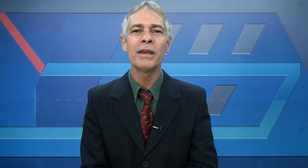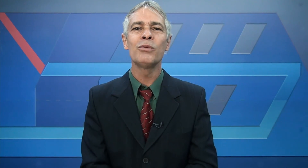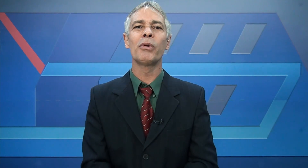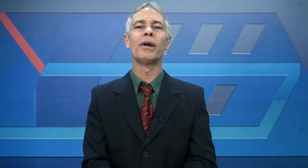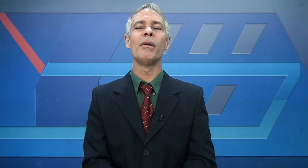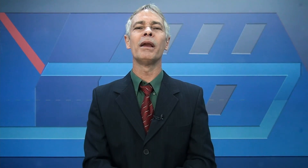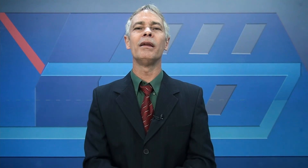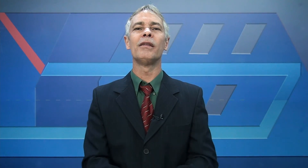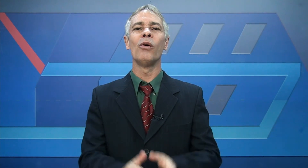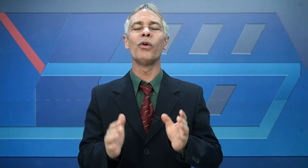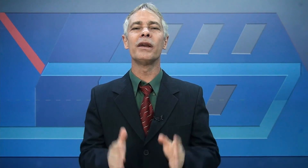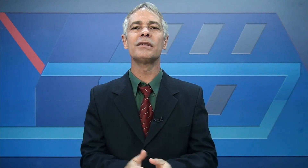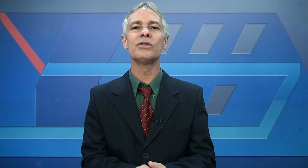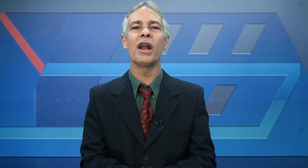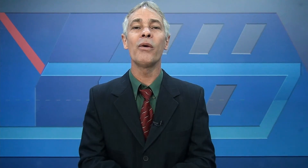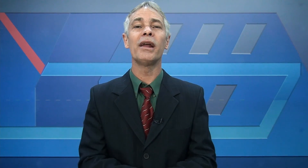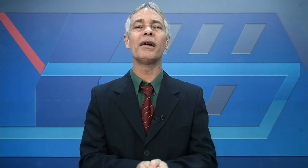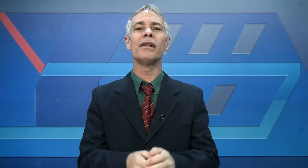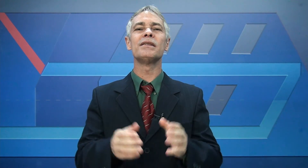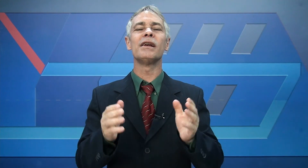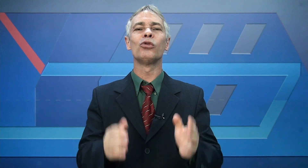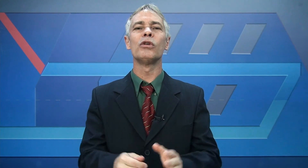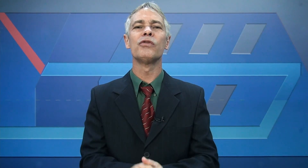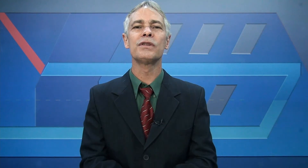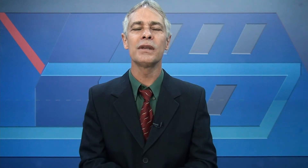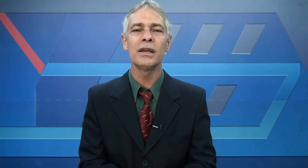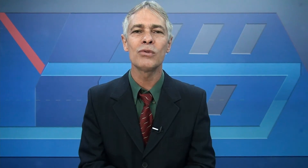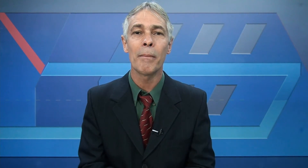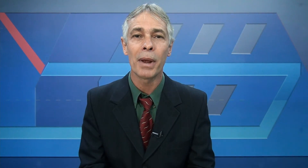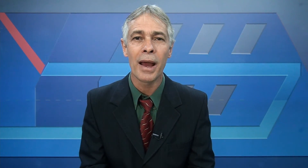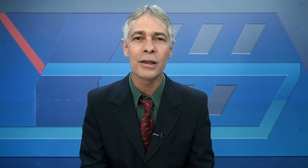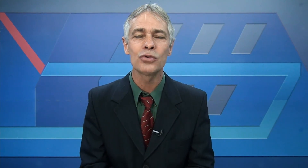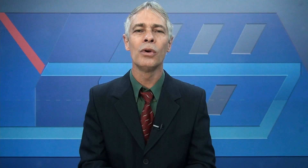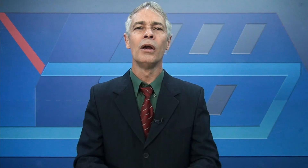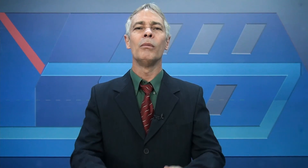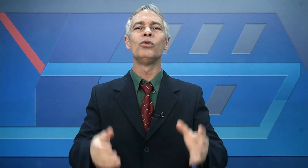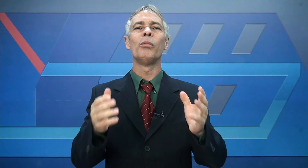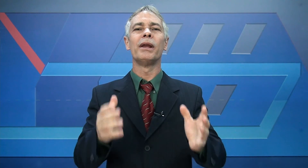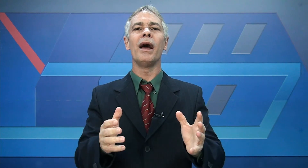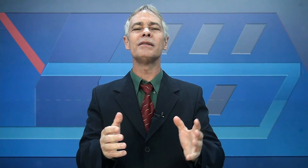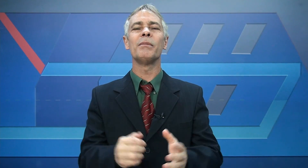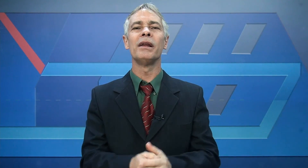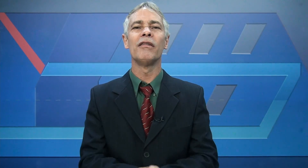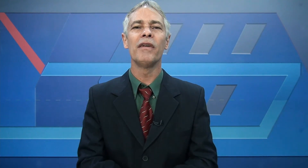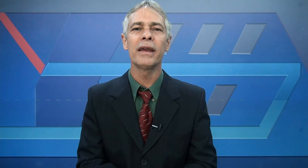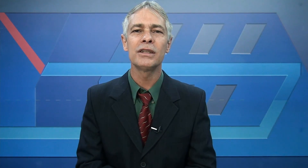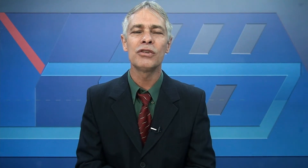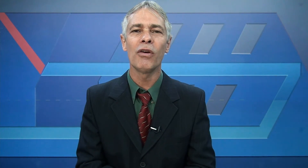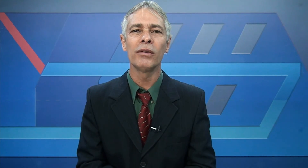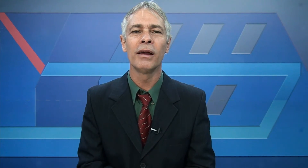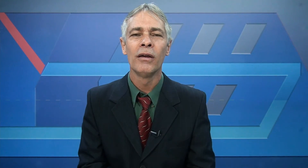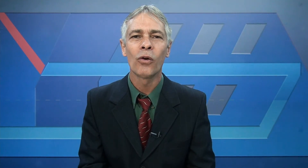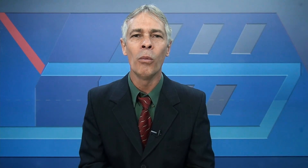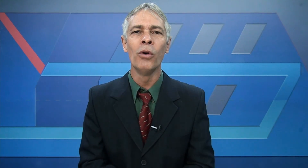encerramos mais um programa aqui então, Conexão Geral. Quero agradecer a todos vocês, um abraço, muito obrigado. Semana que vem a